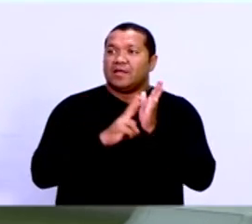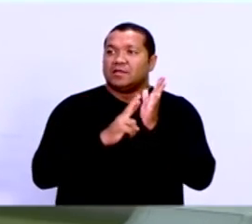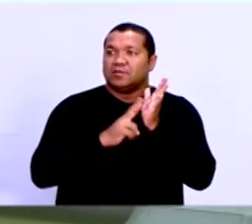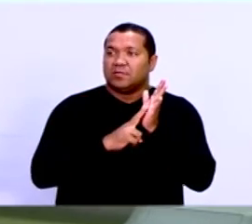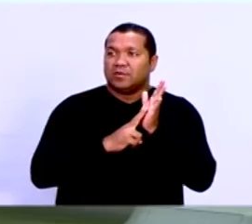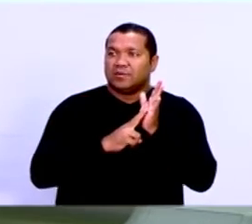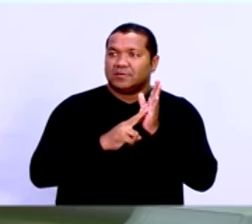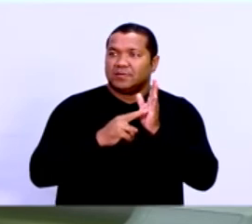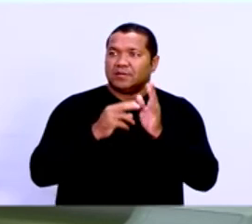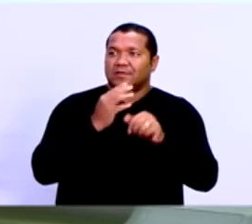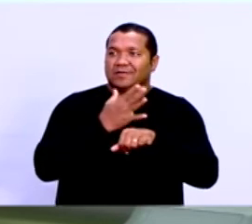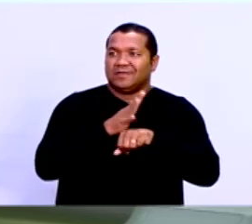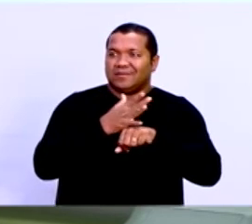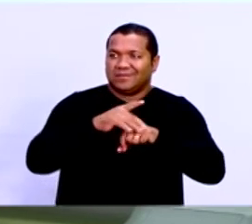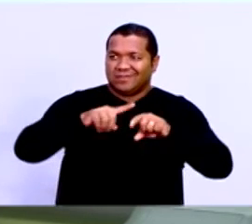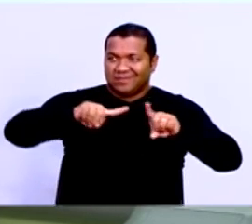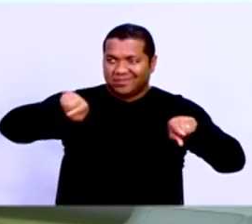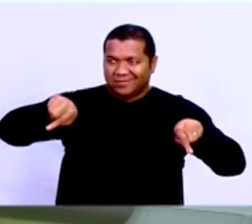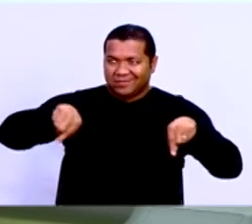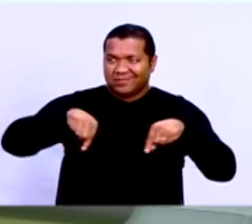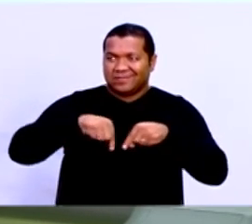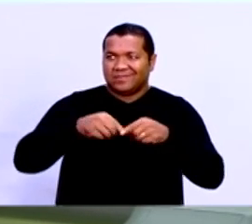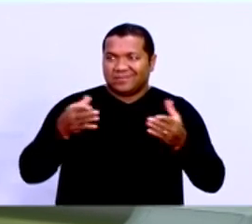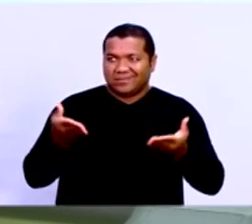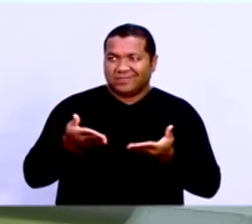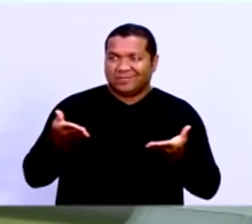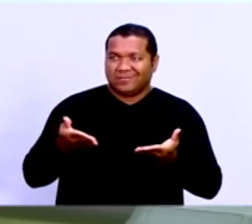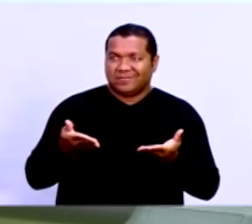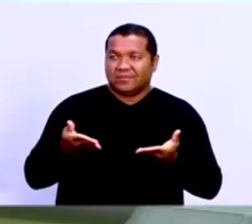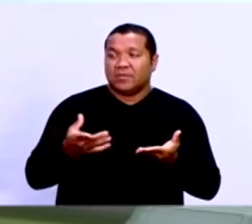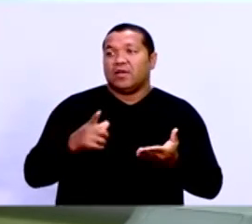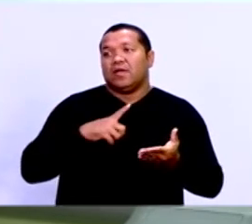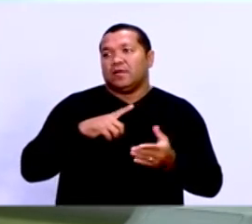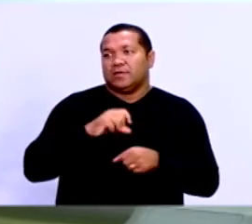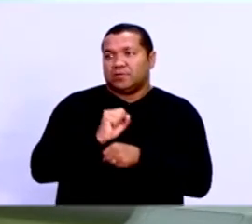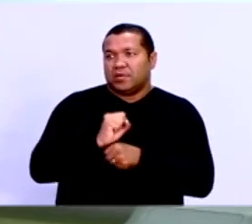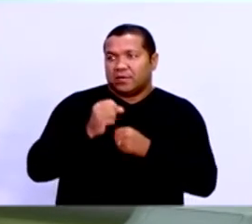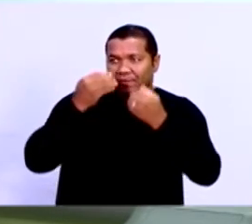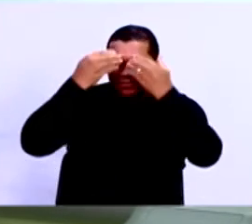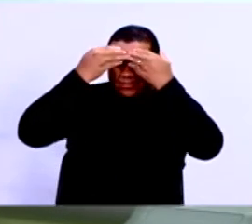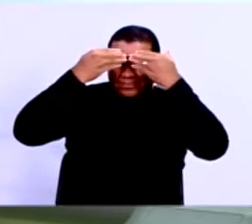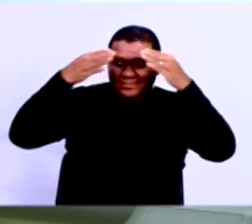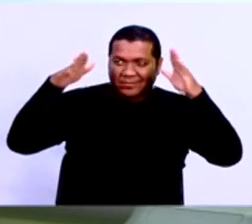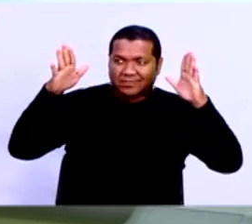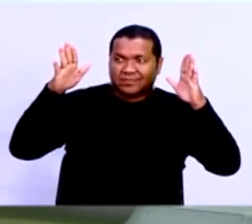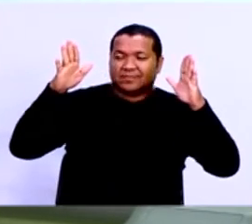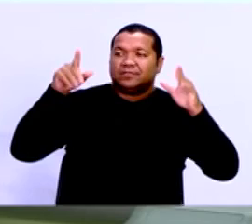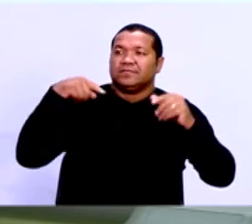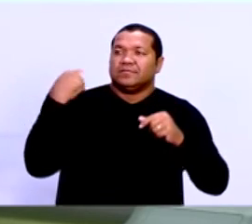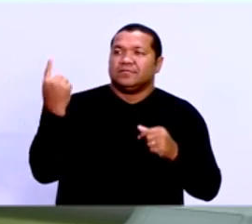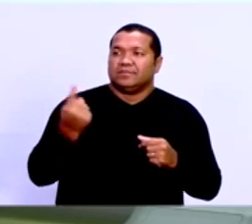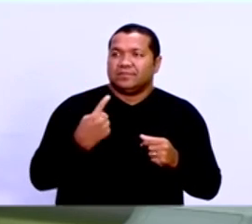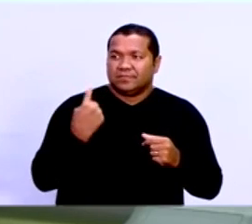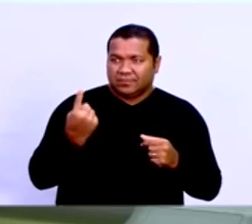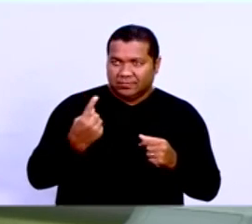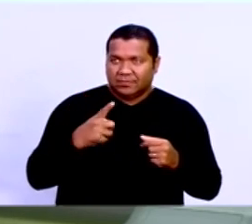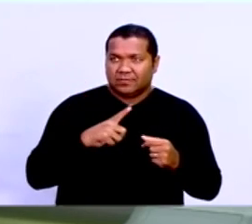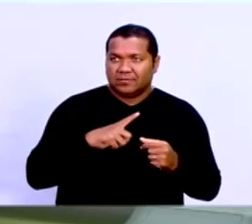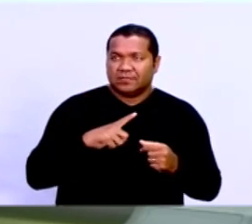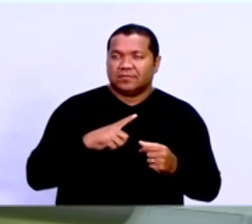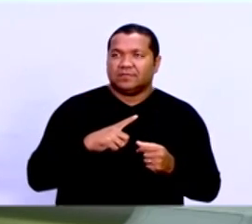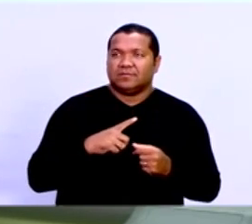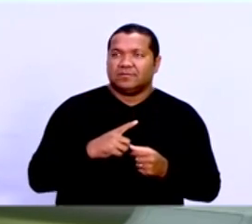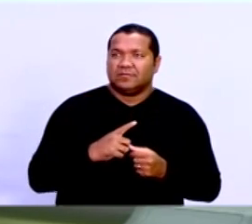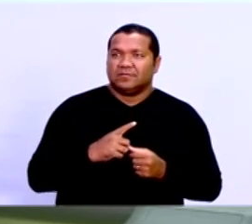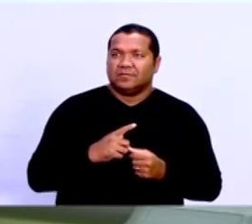nossa atividade de sala de hoje é eu espero que tenha ficado muito claro pra vocês eu espero mesmo que